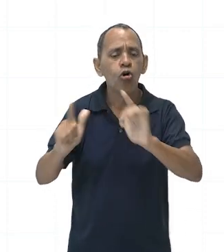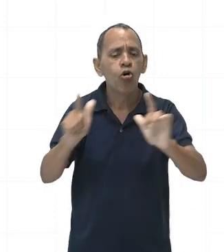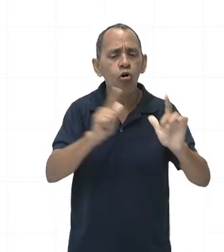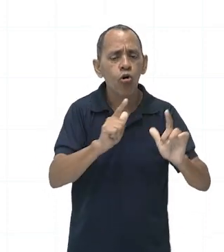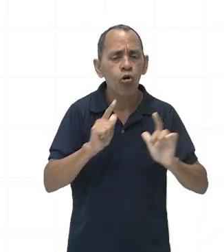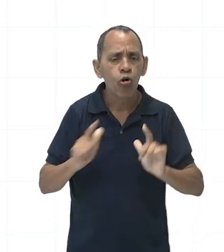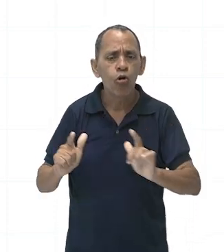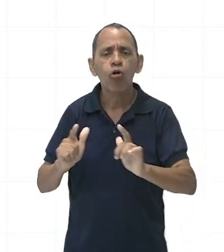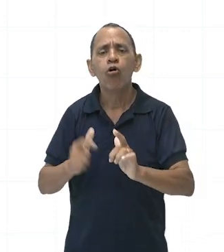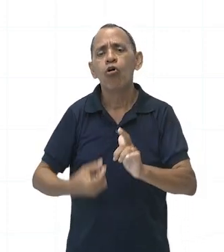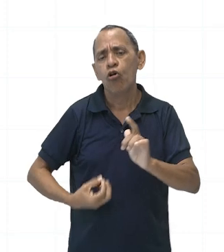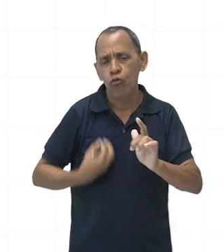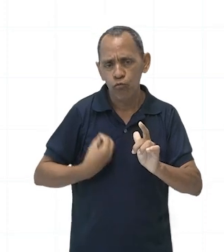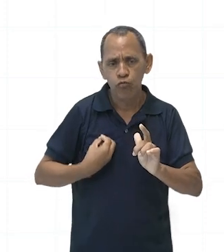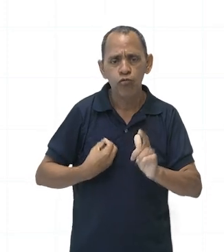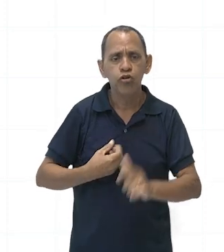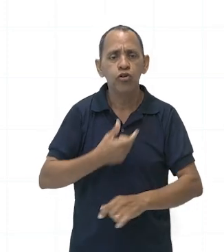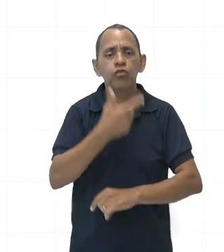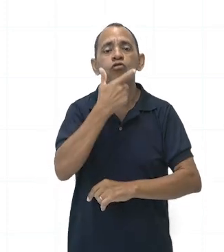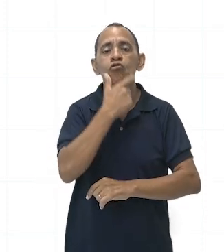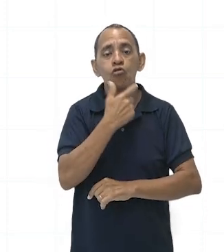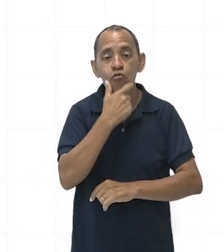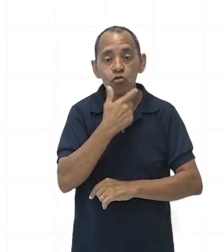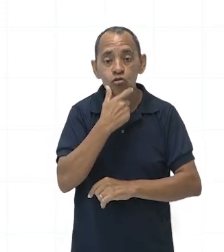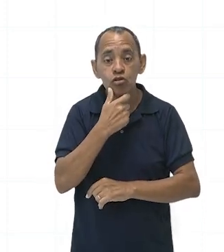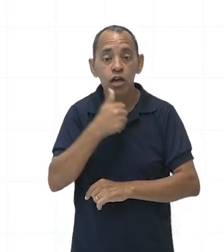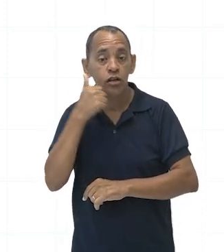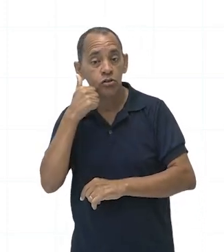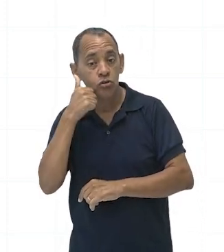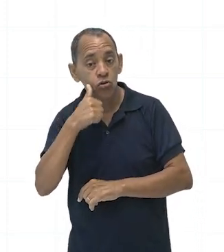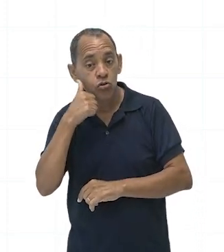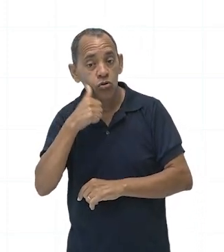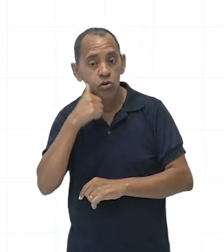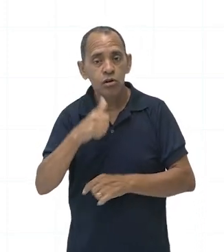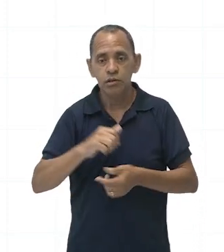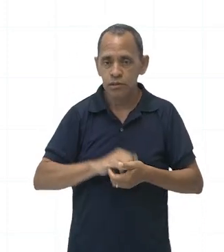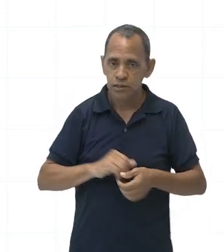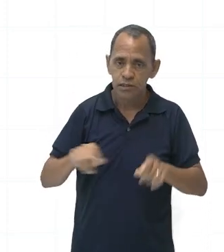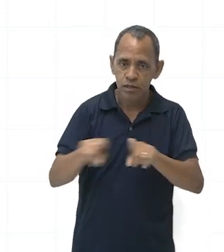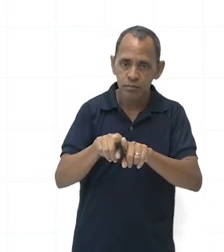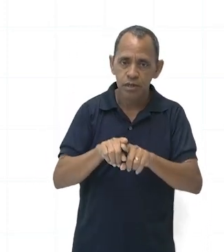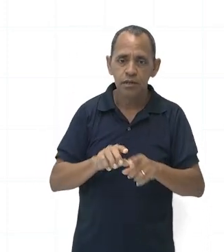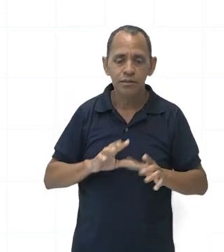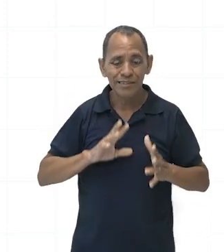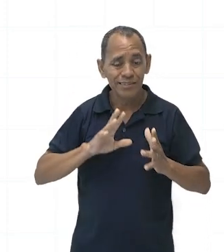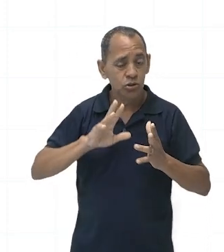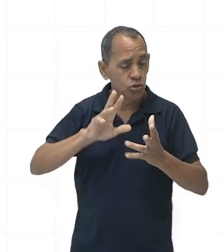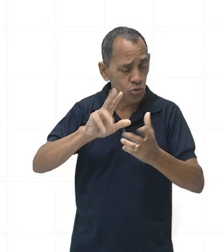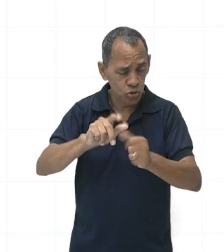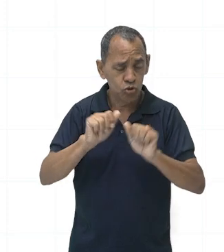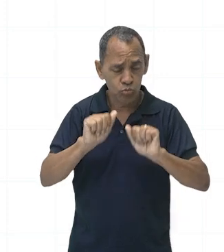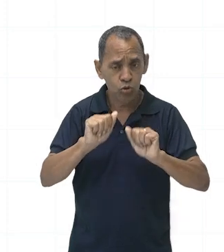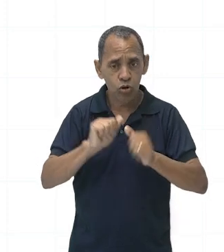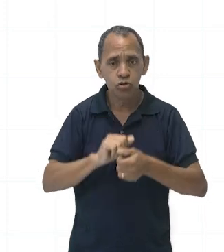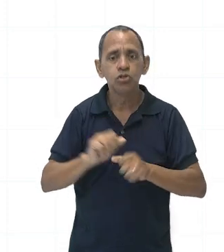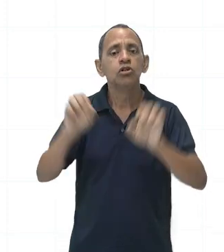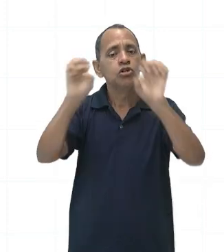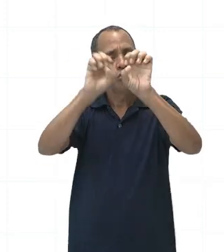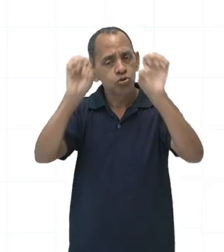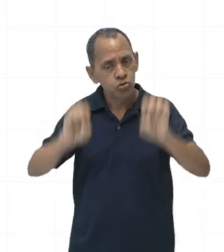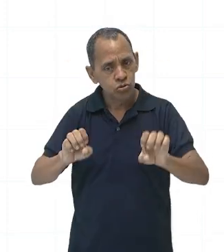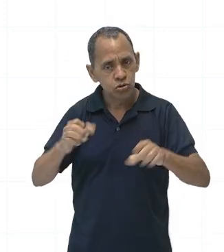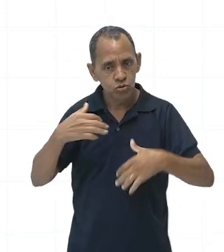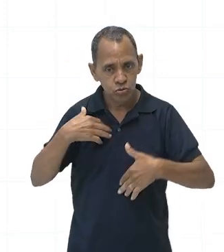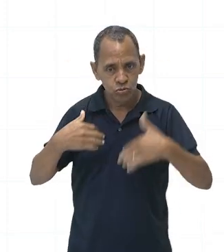de mulheres e dança de homens, vocês sabem que isso não existe, a dança é para todo mundo. Em relação à estrutura corporal,